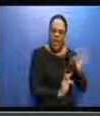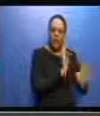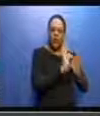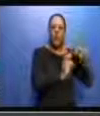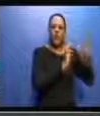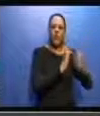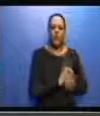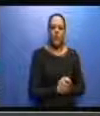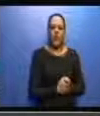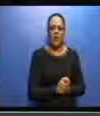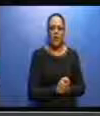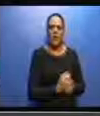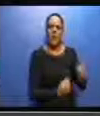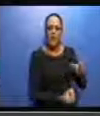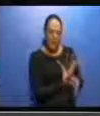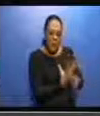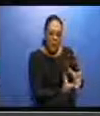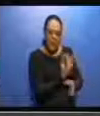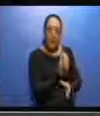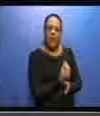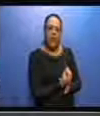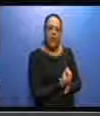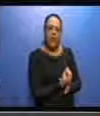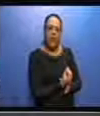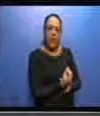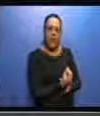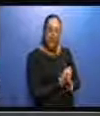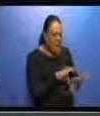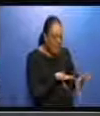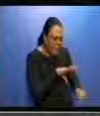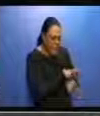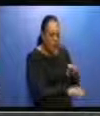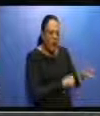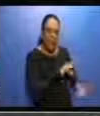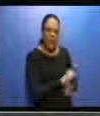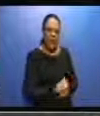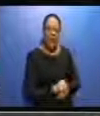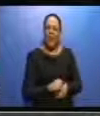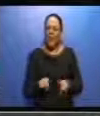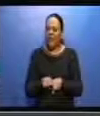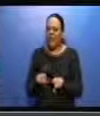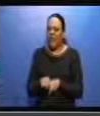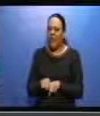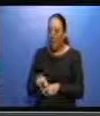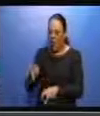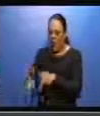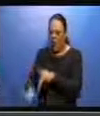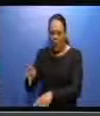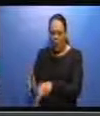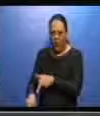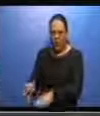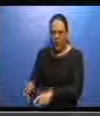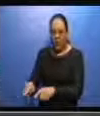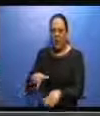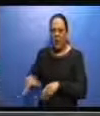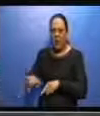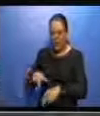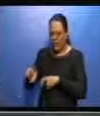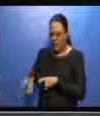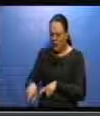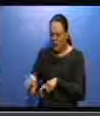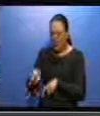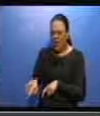né tanto tá plantio quanto para colheita a miséria é do trabalhador rural as condições né